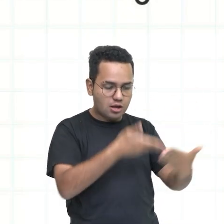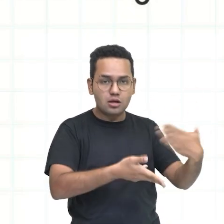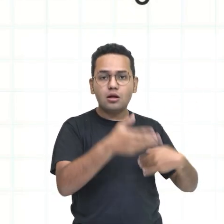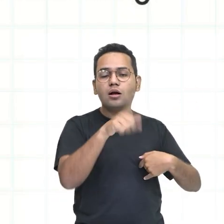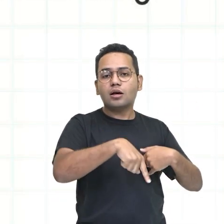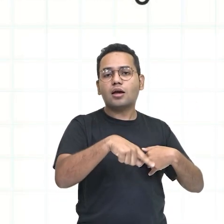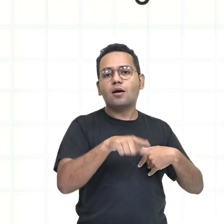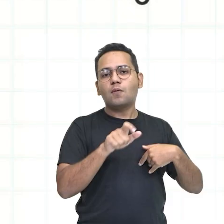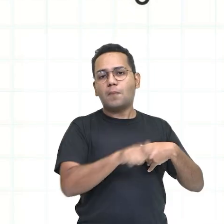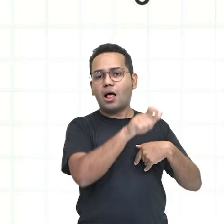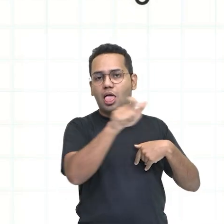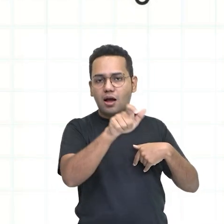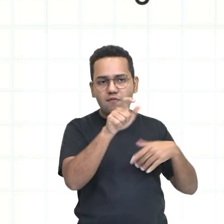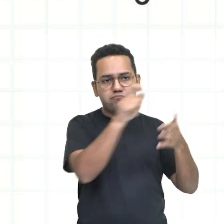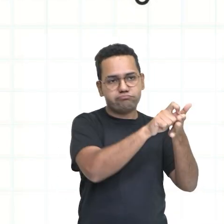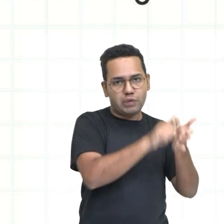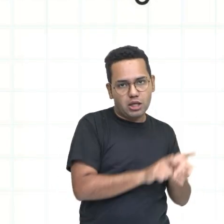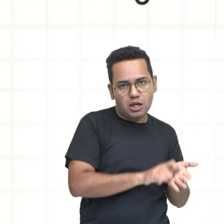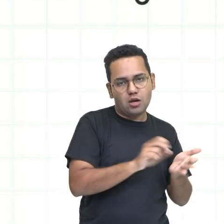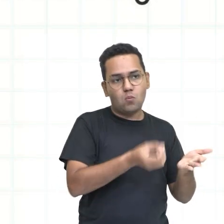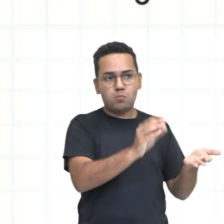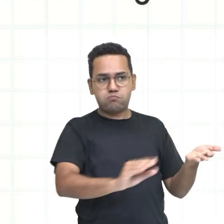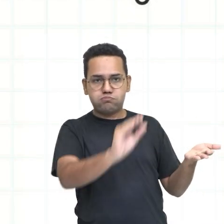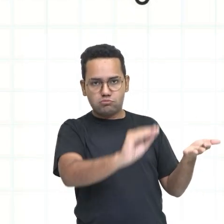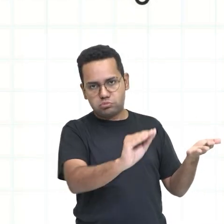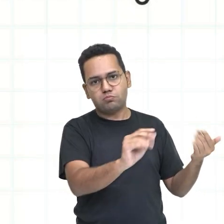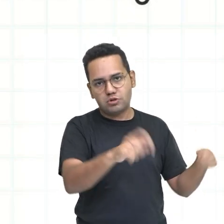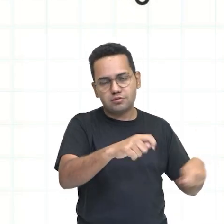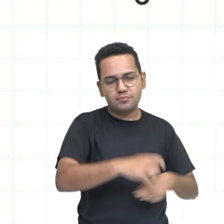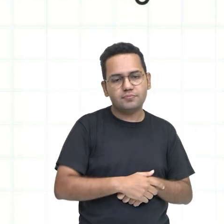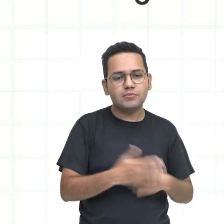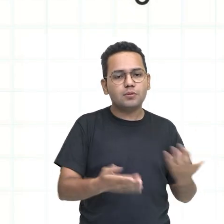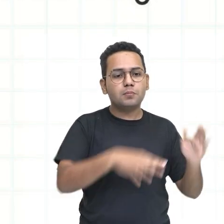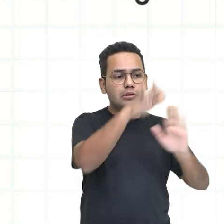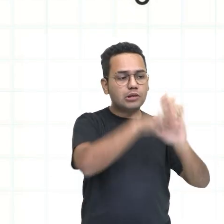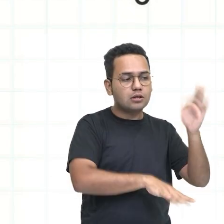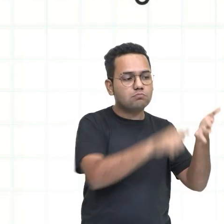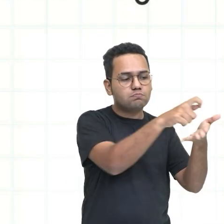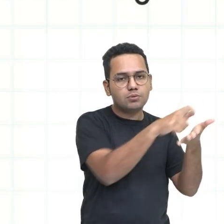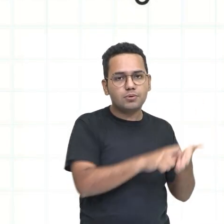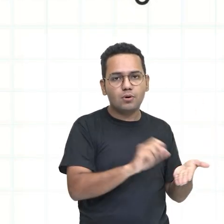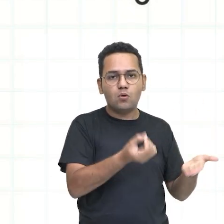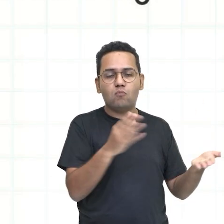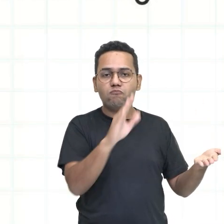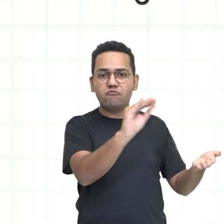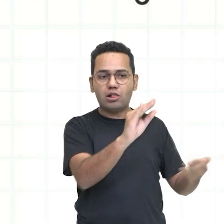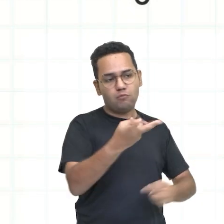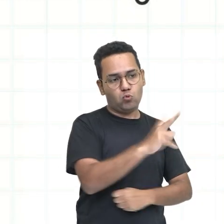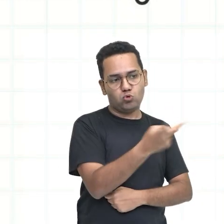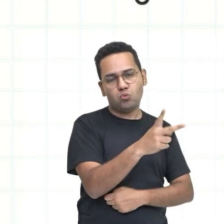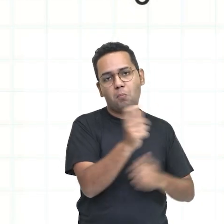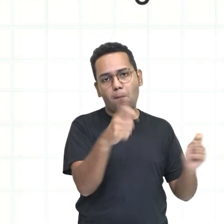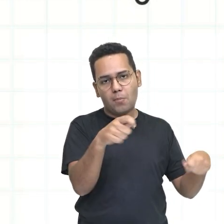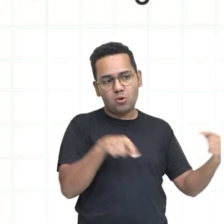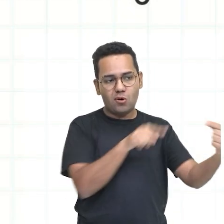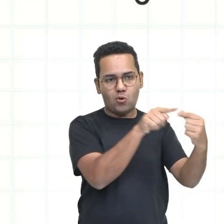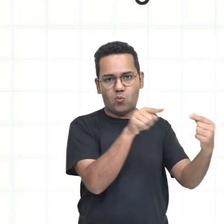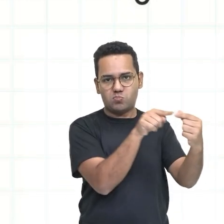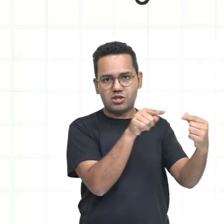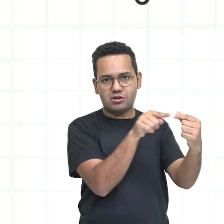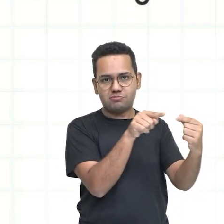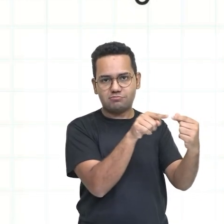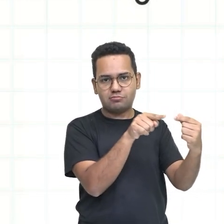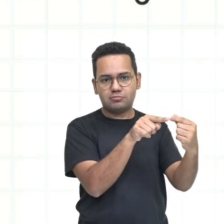sim, texto, a linguagem verbal, ela precisa de texto, seja escrito, seja falado, tá certo? Então,